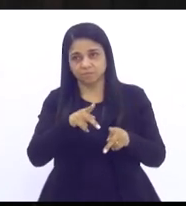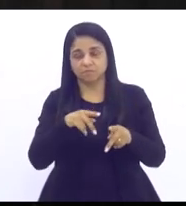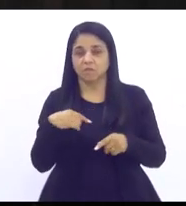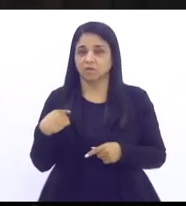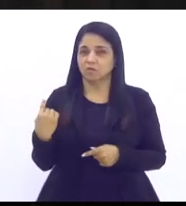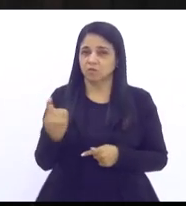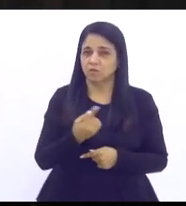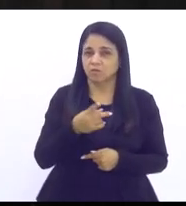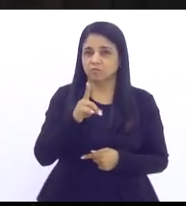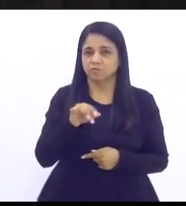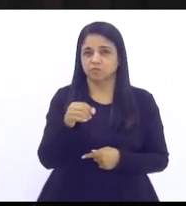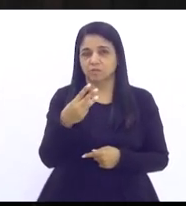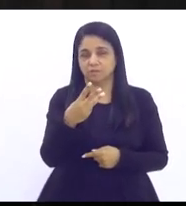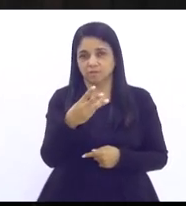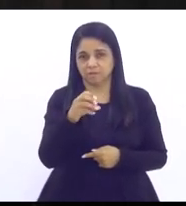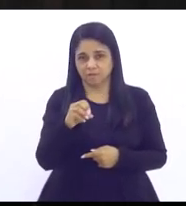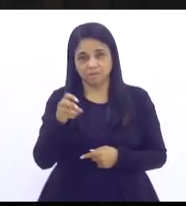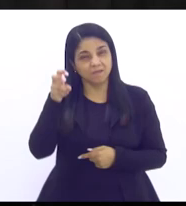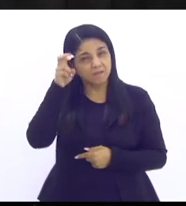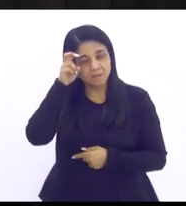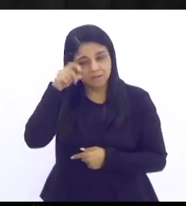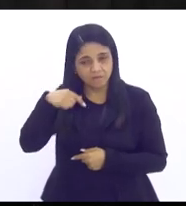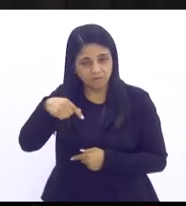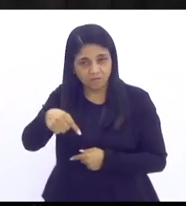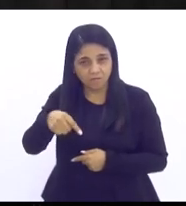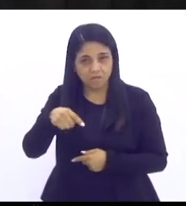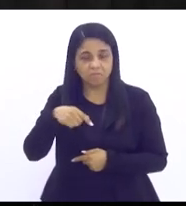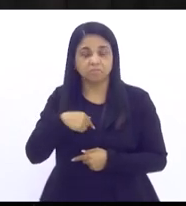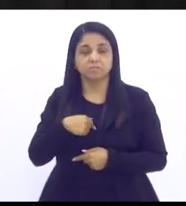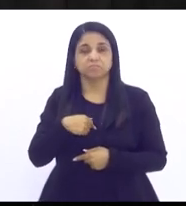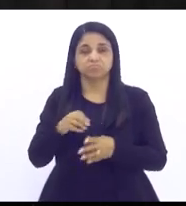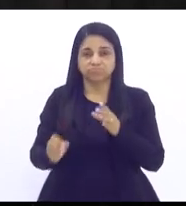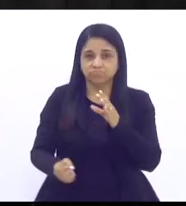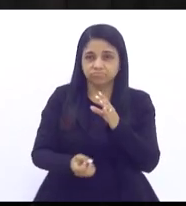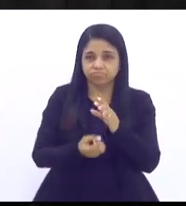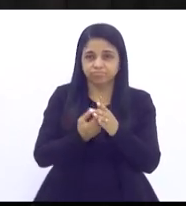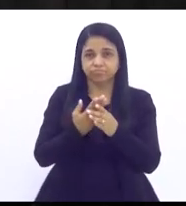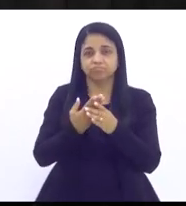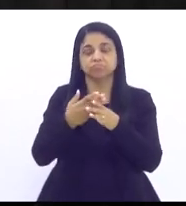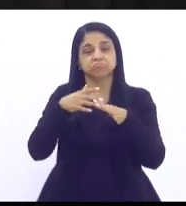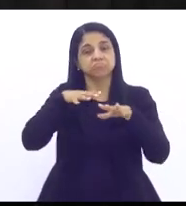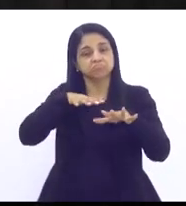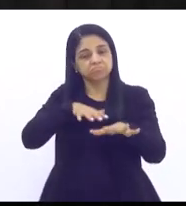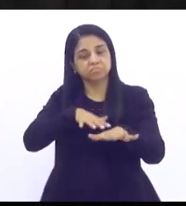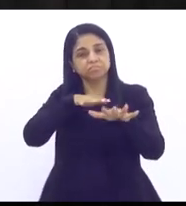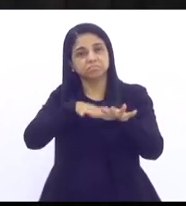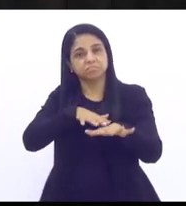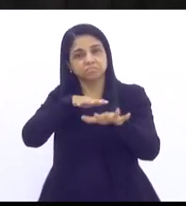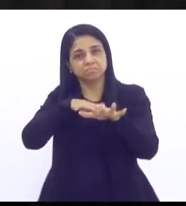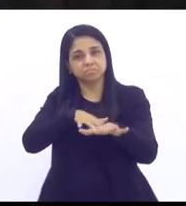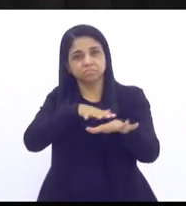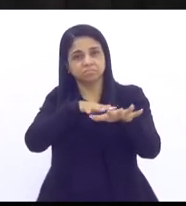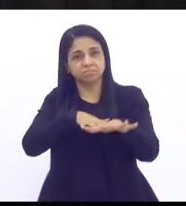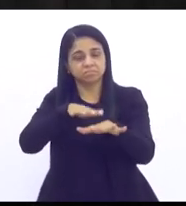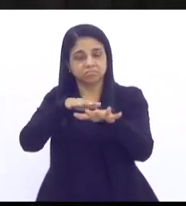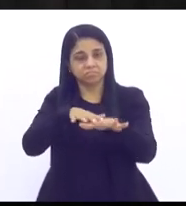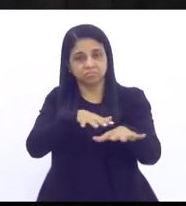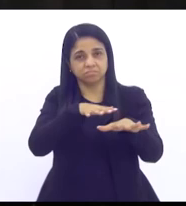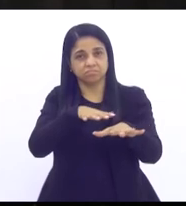nós, no dia 30, agora, quinta-feira, constituiremos uma passeata que